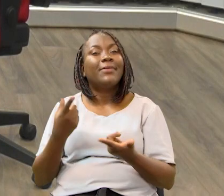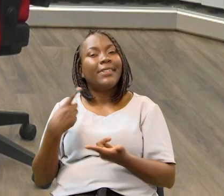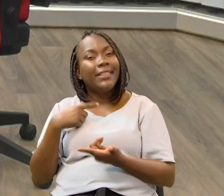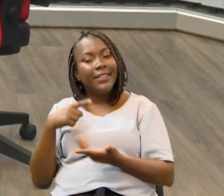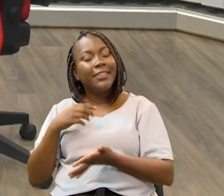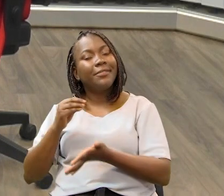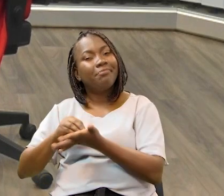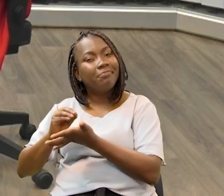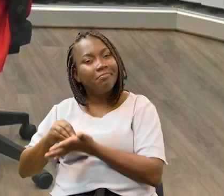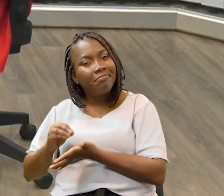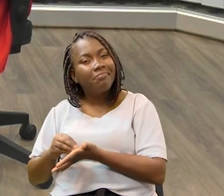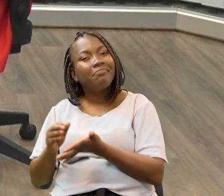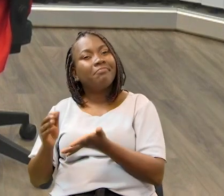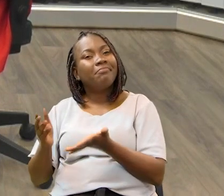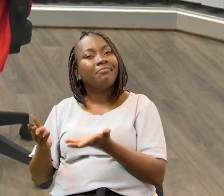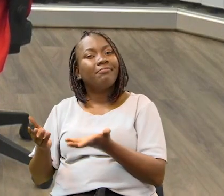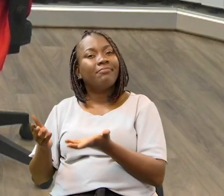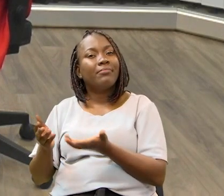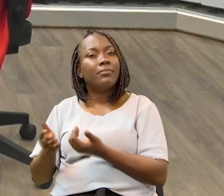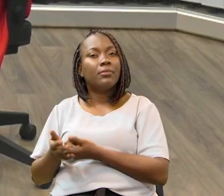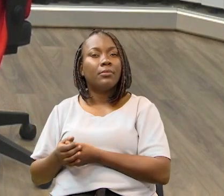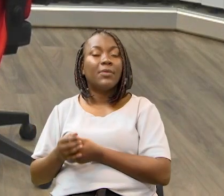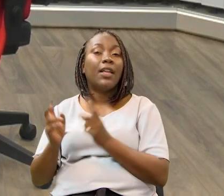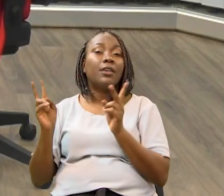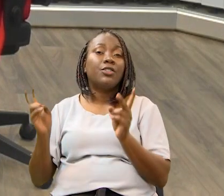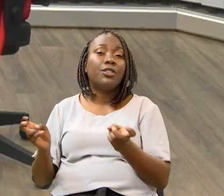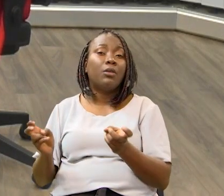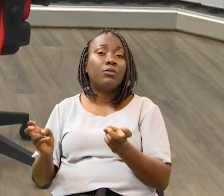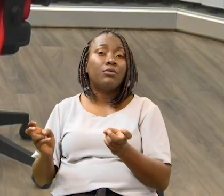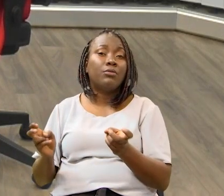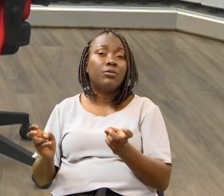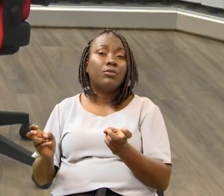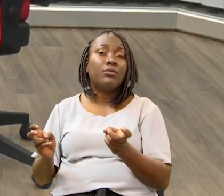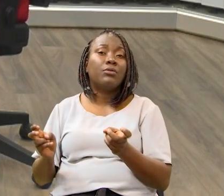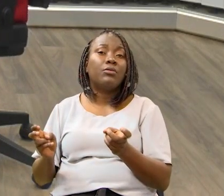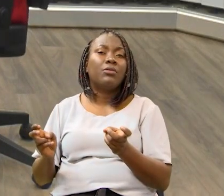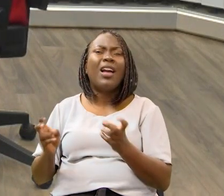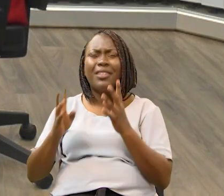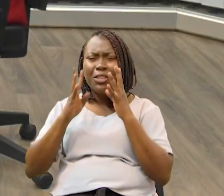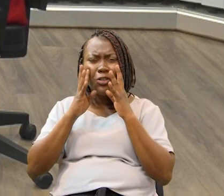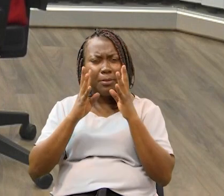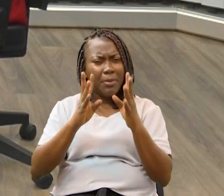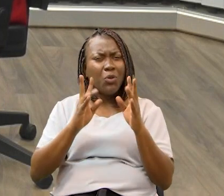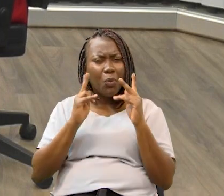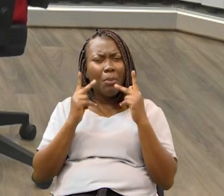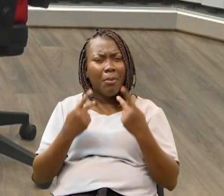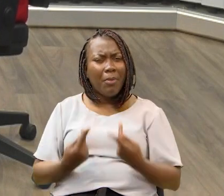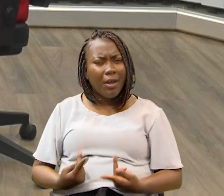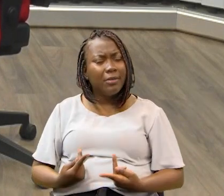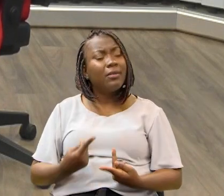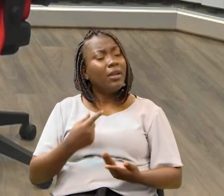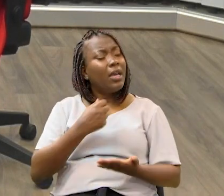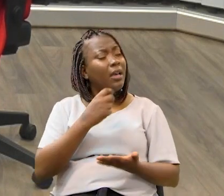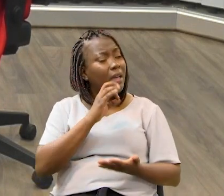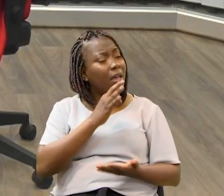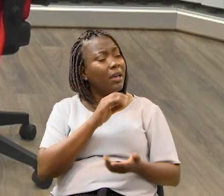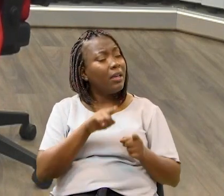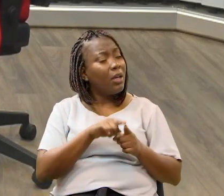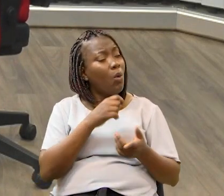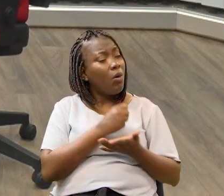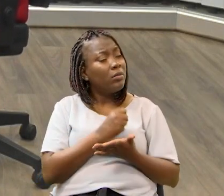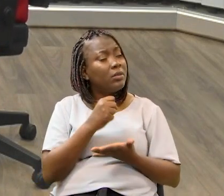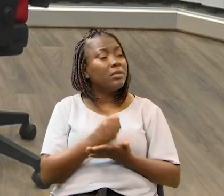precariedade, né, verdade. na questão mesmo de no atendimento humanizado, né? E como